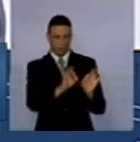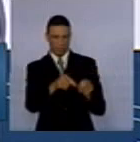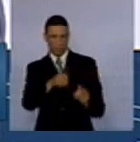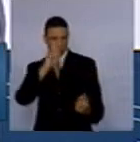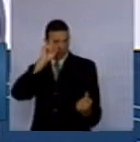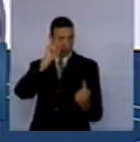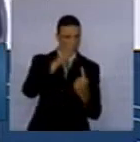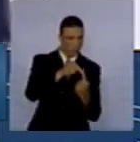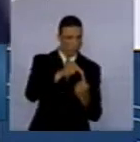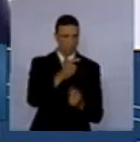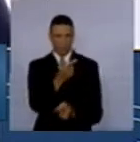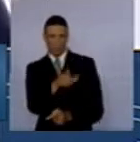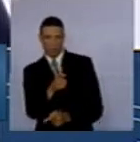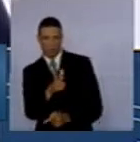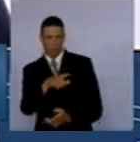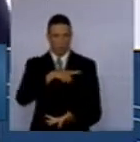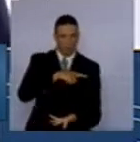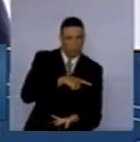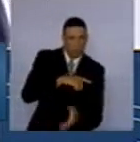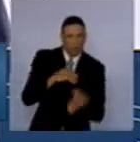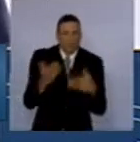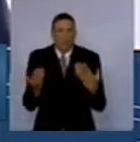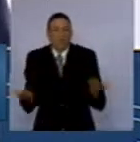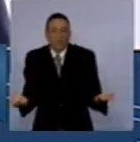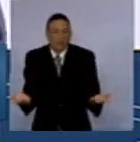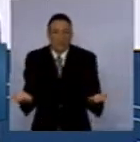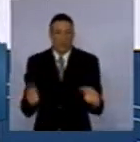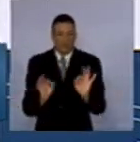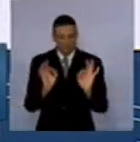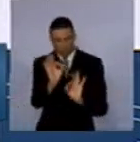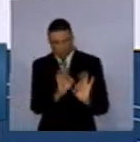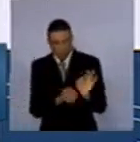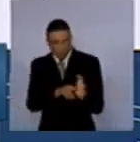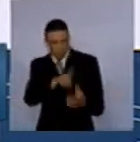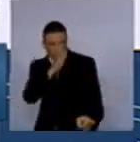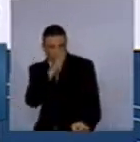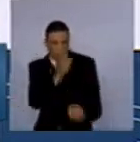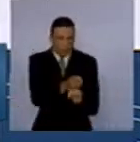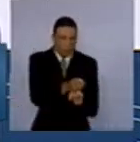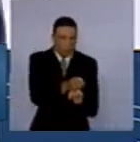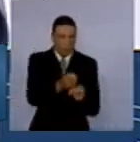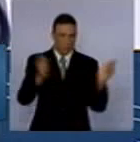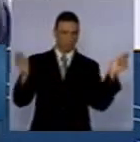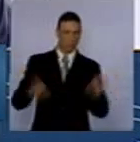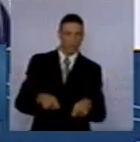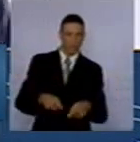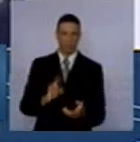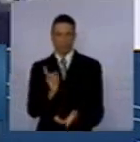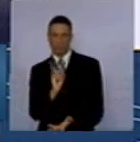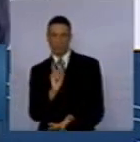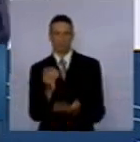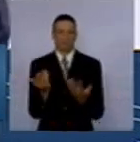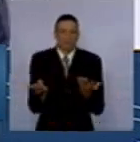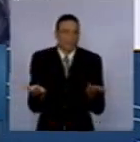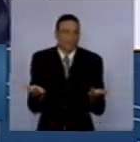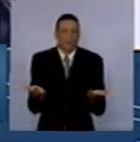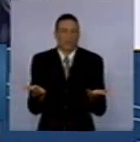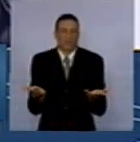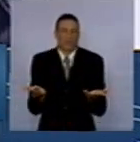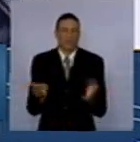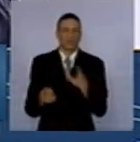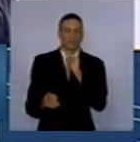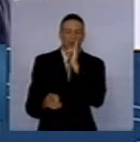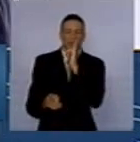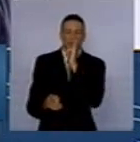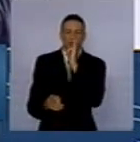objetiva se realmente determinadas localidades é impossível que se tenha possibilidade de que